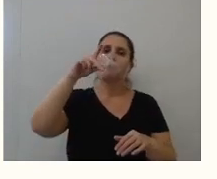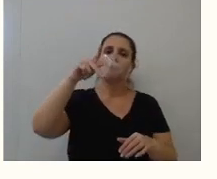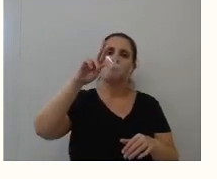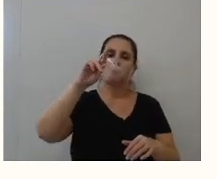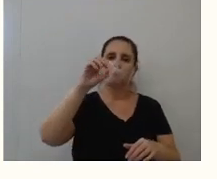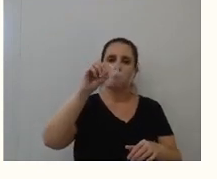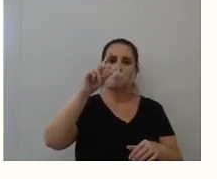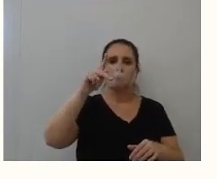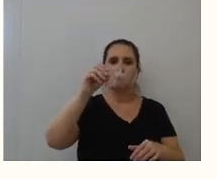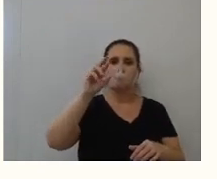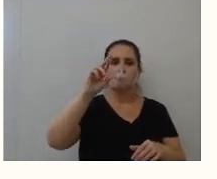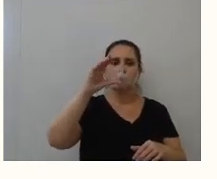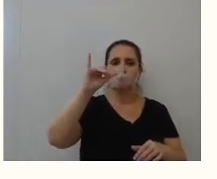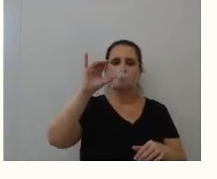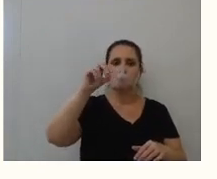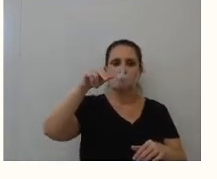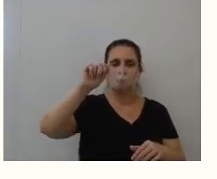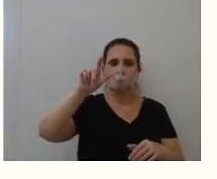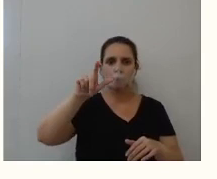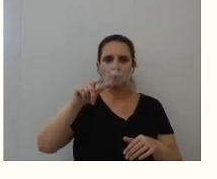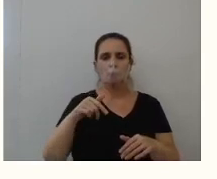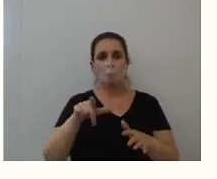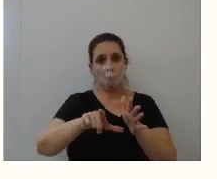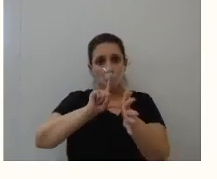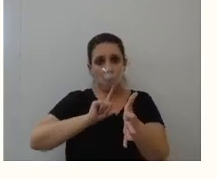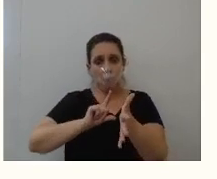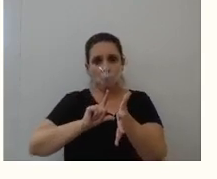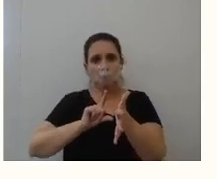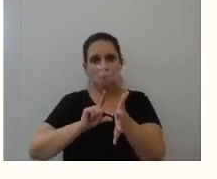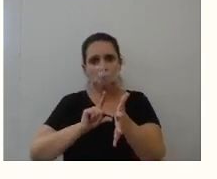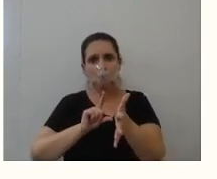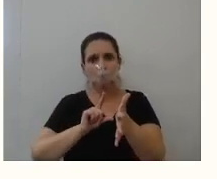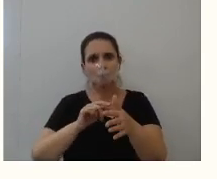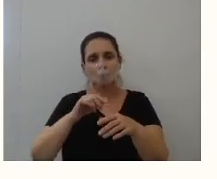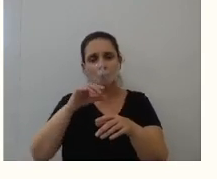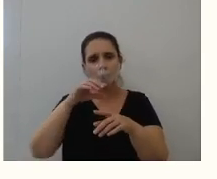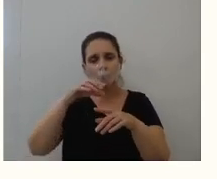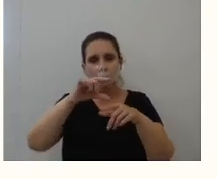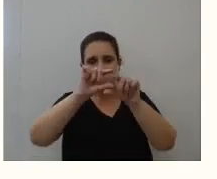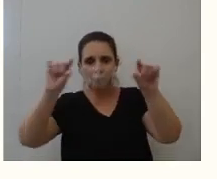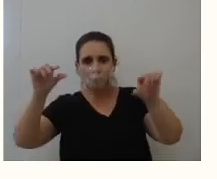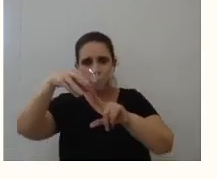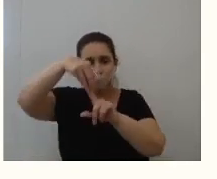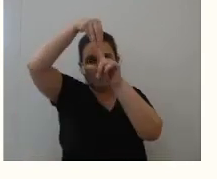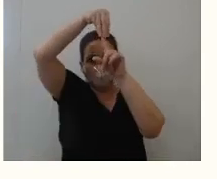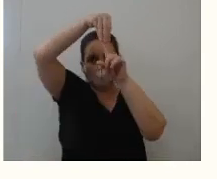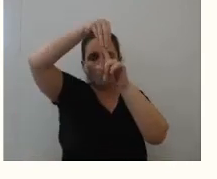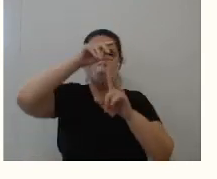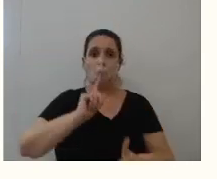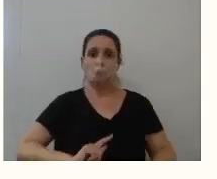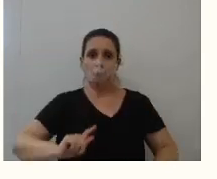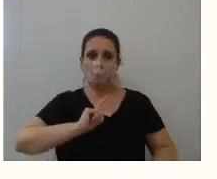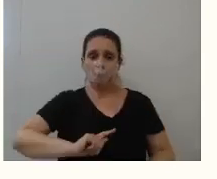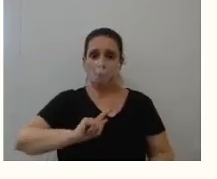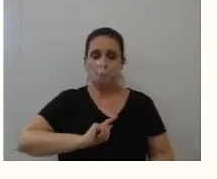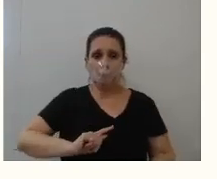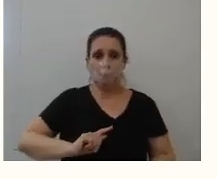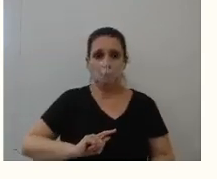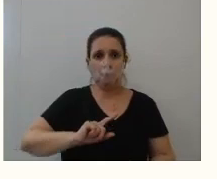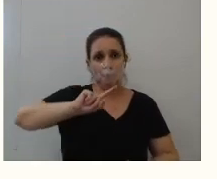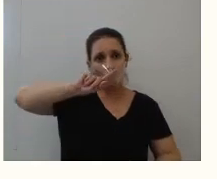veio antes da oração principal, perceberam? Da oração coordenada. Então a gramática nos sugere que a gente